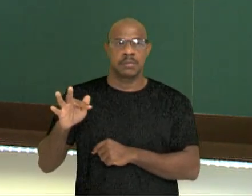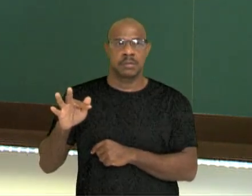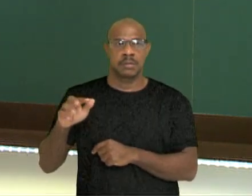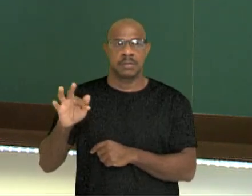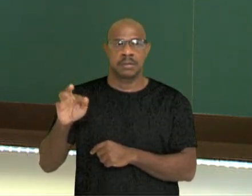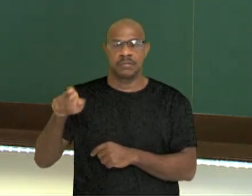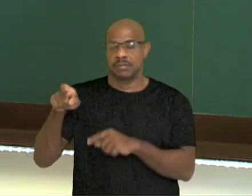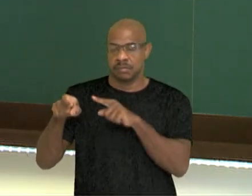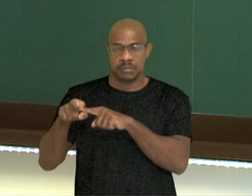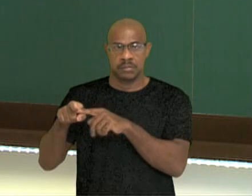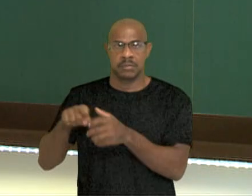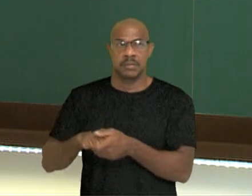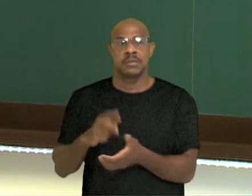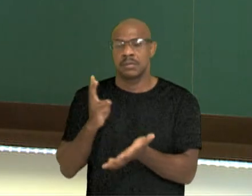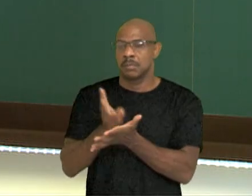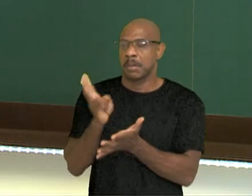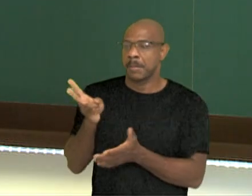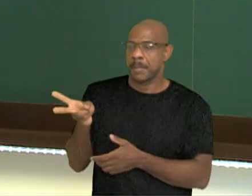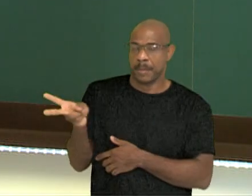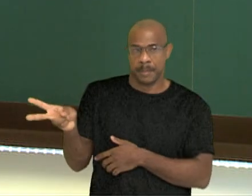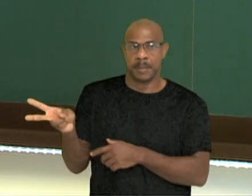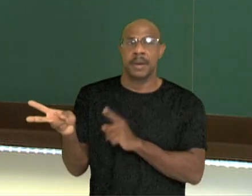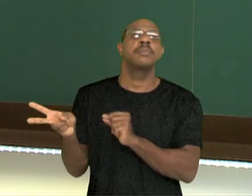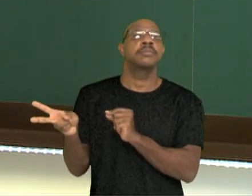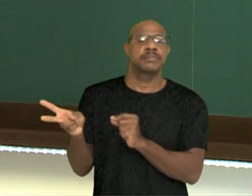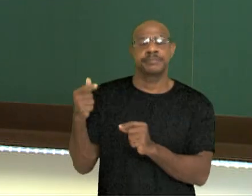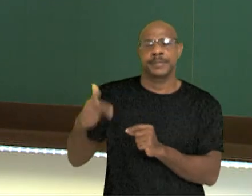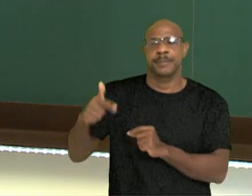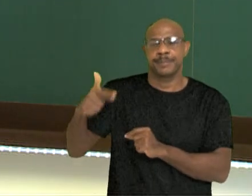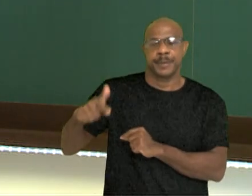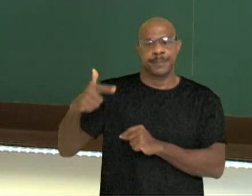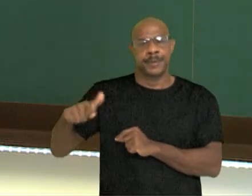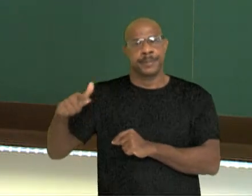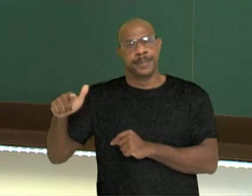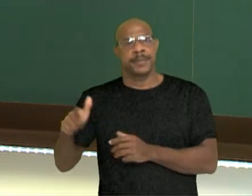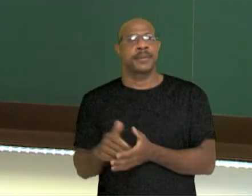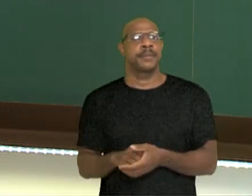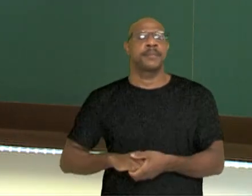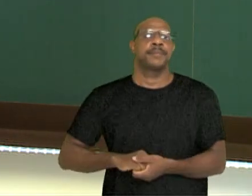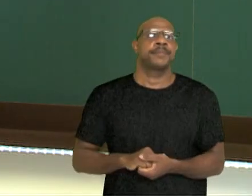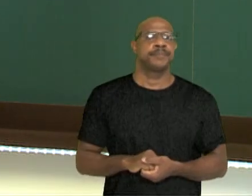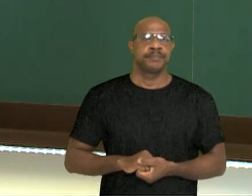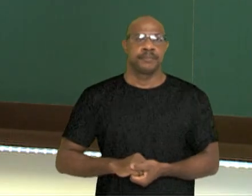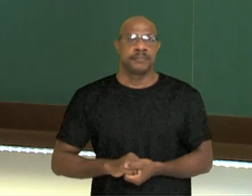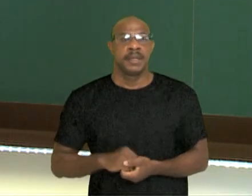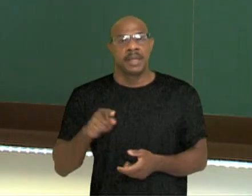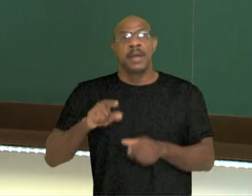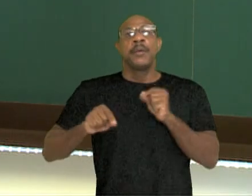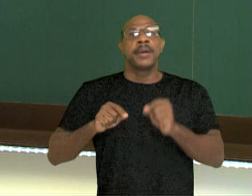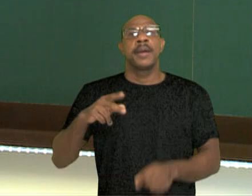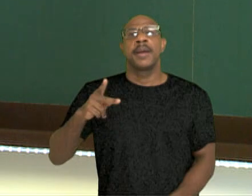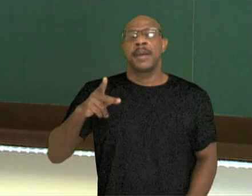dela continuaria se repetindo indefinidamente, o fato dela ser periódica.